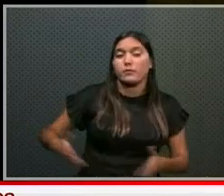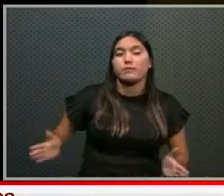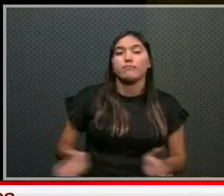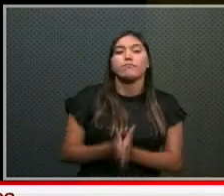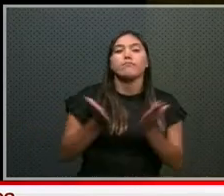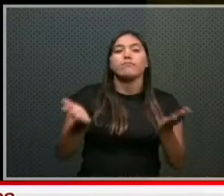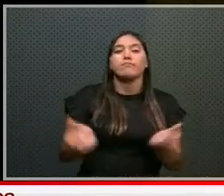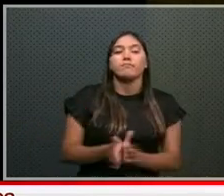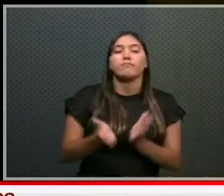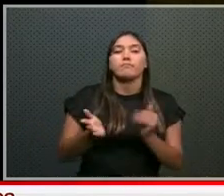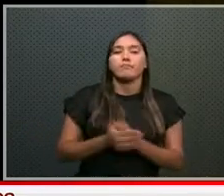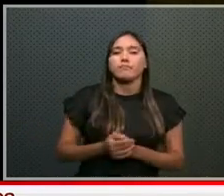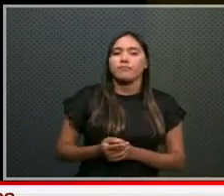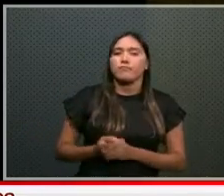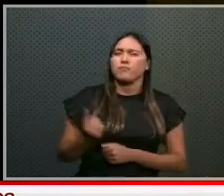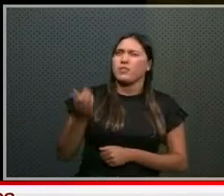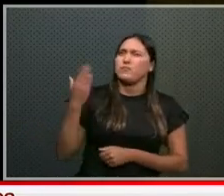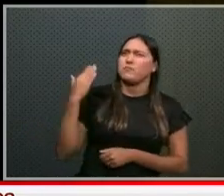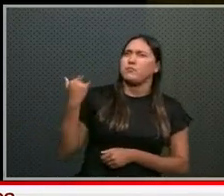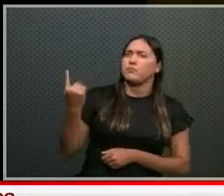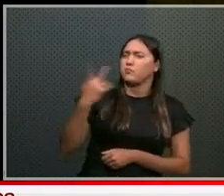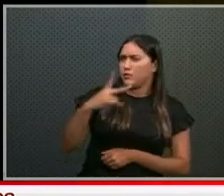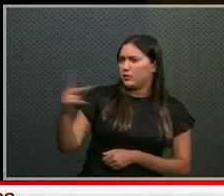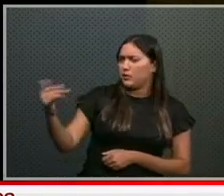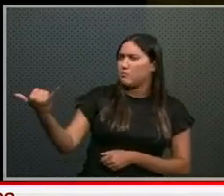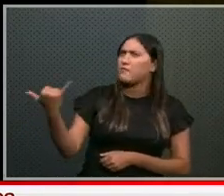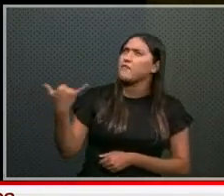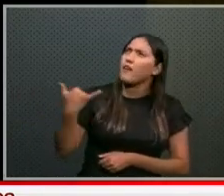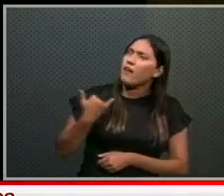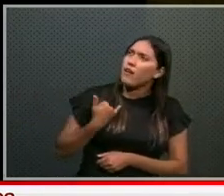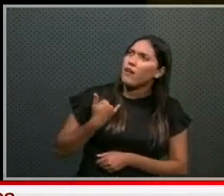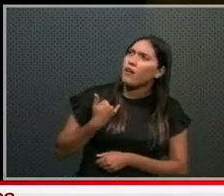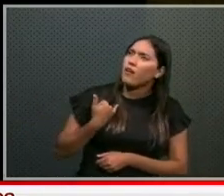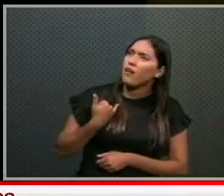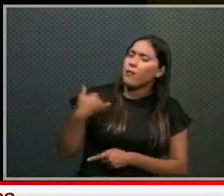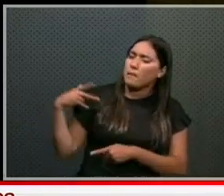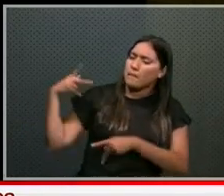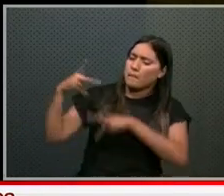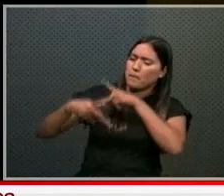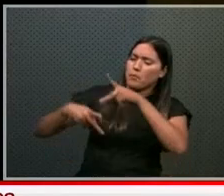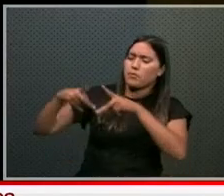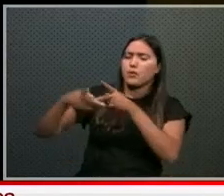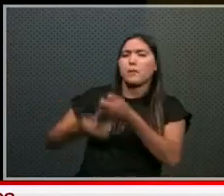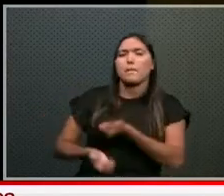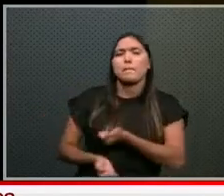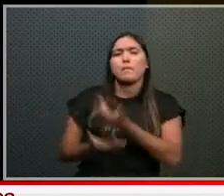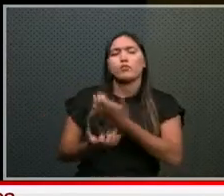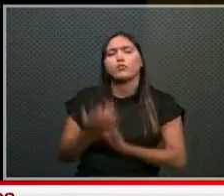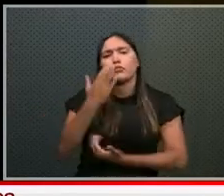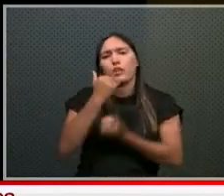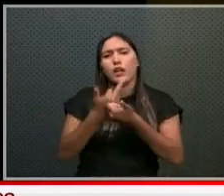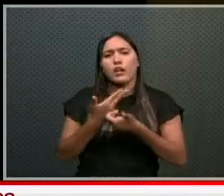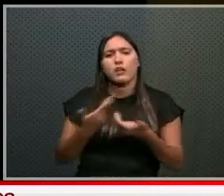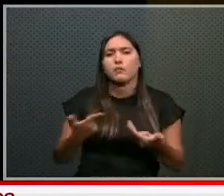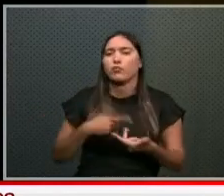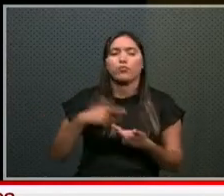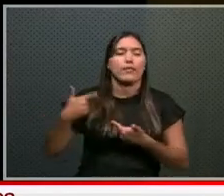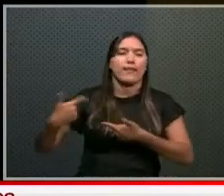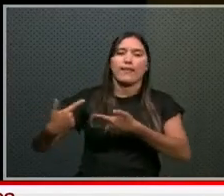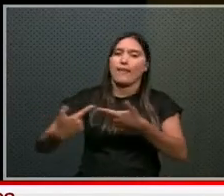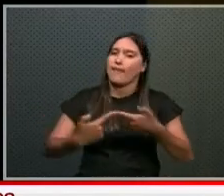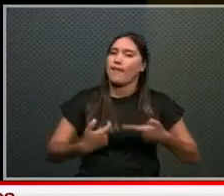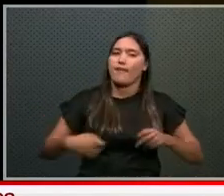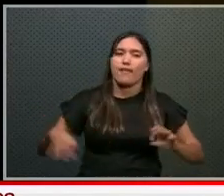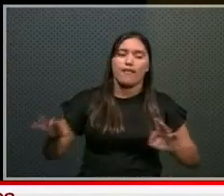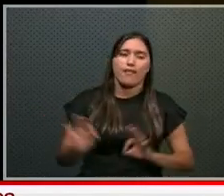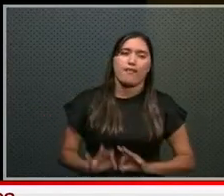certa vez eu escutei Presidente Xavier aqui populações que produzem alimento não entram em guerra